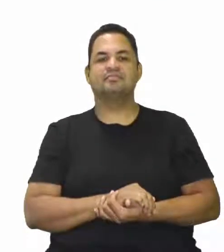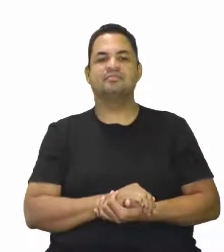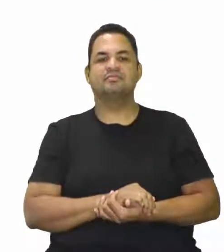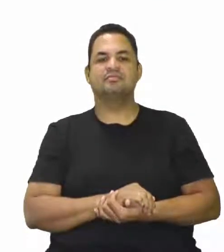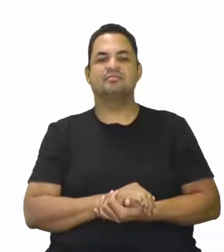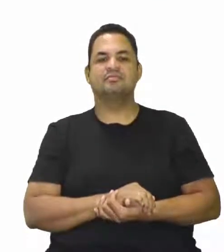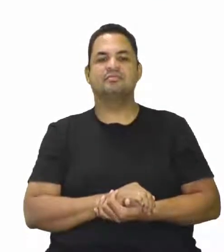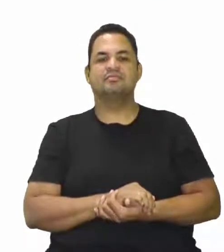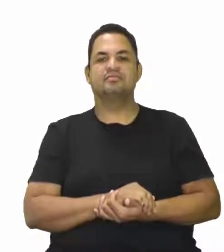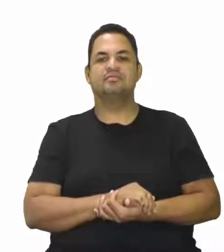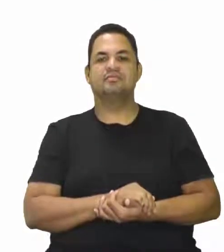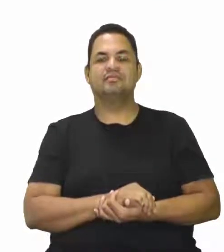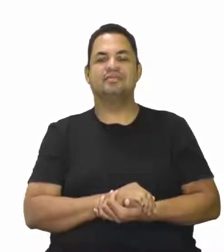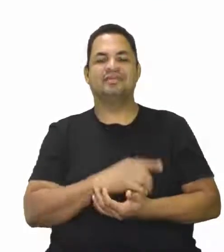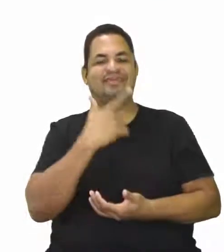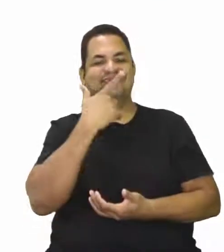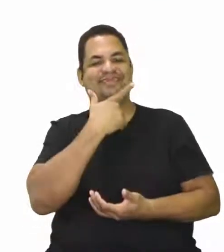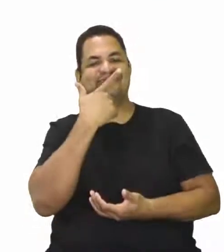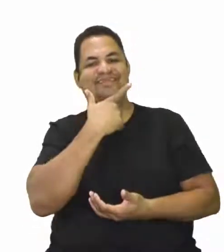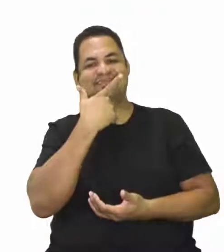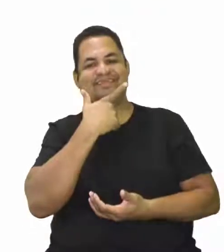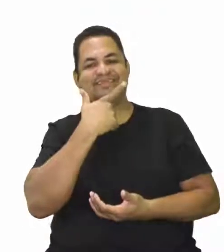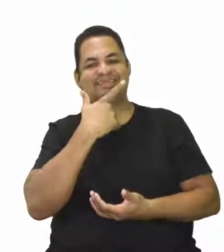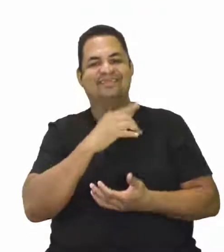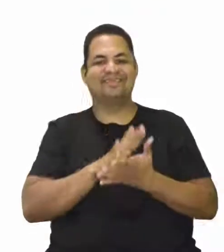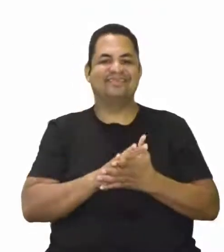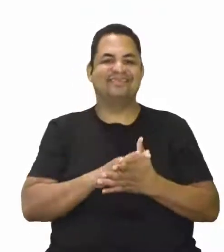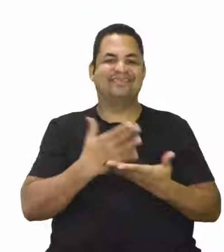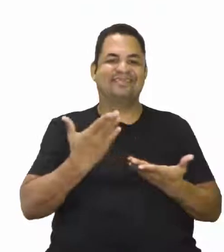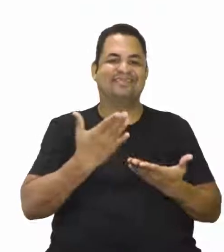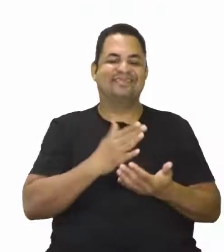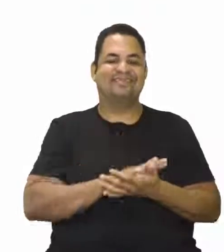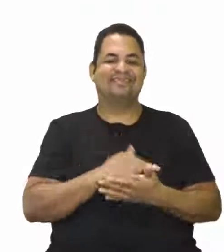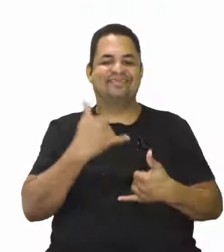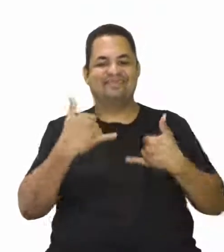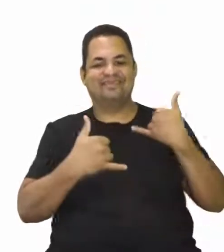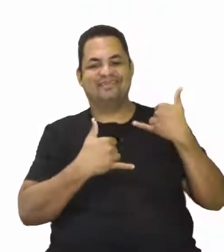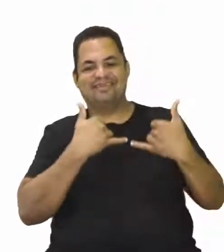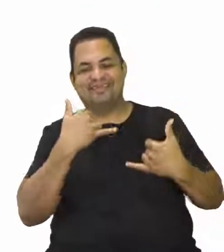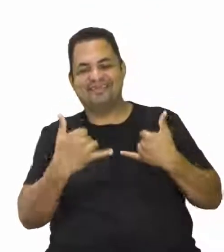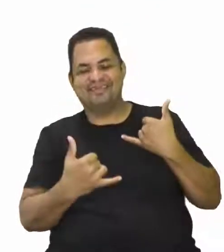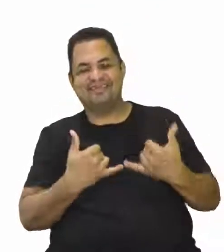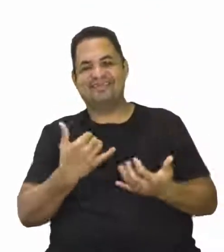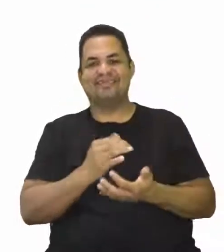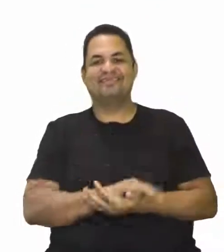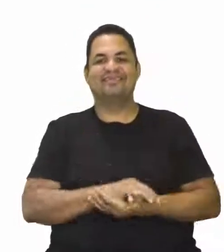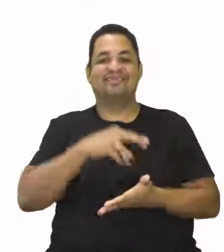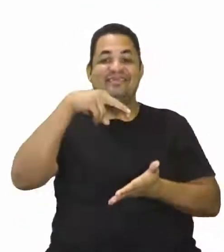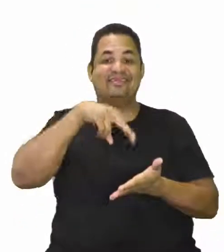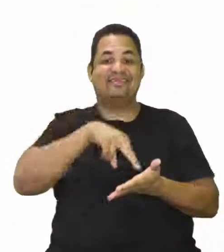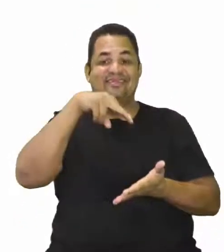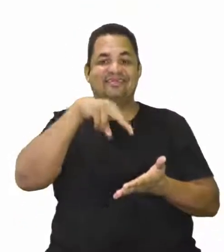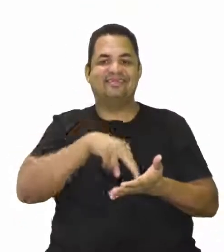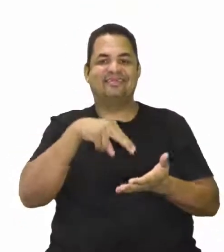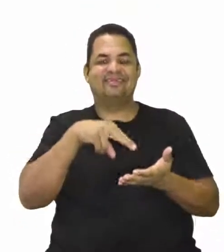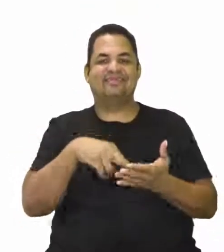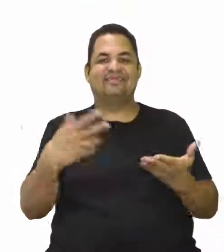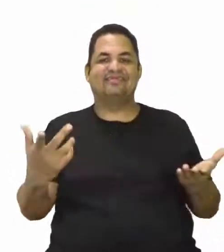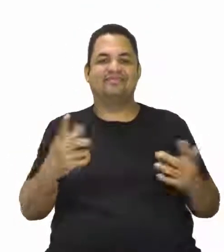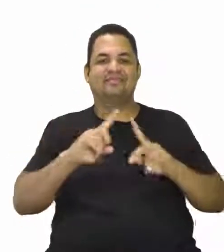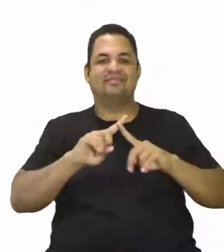mente, humor, risadas, algo engraçado, algo divertido. Porém,